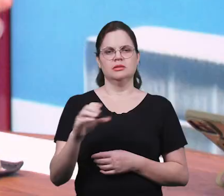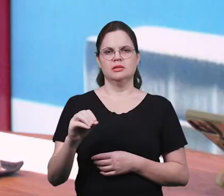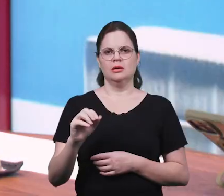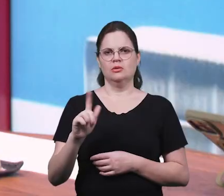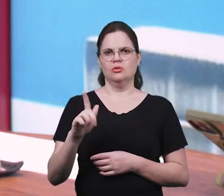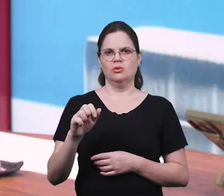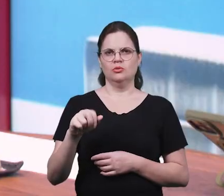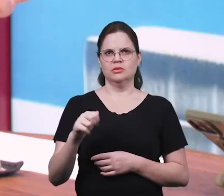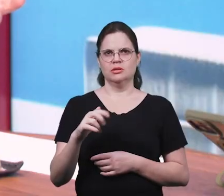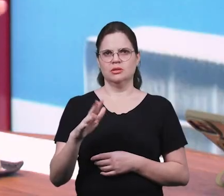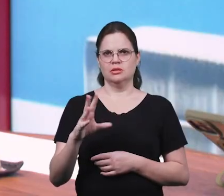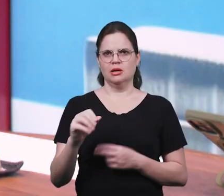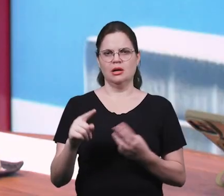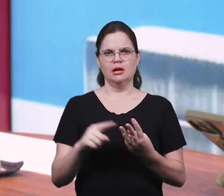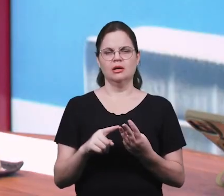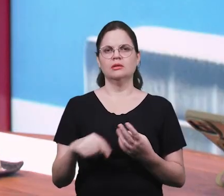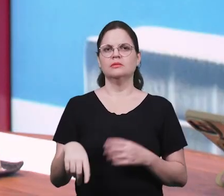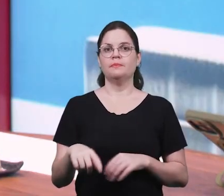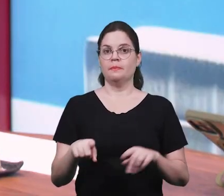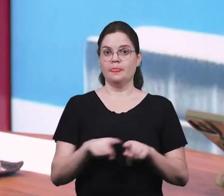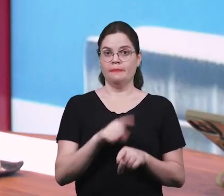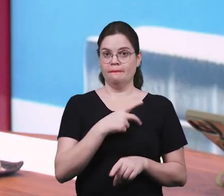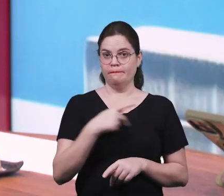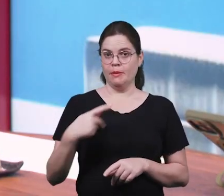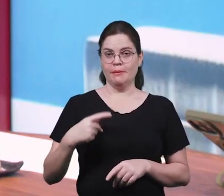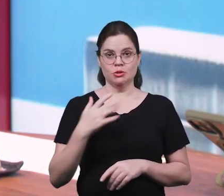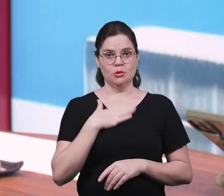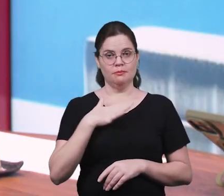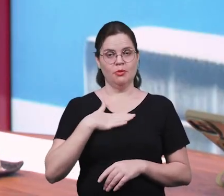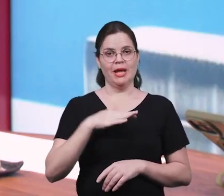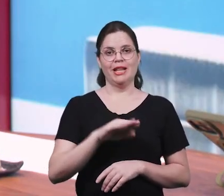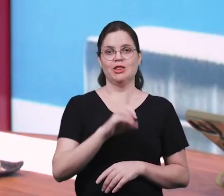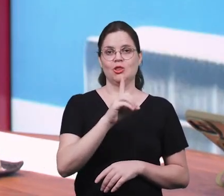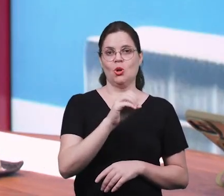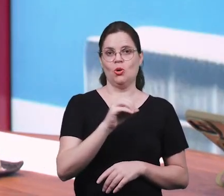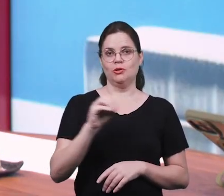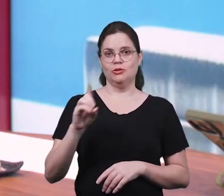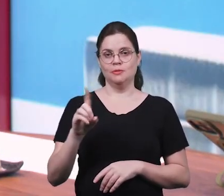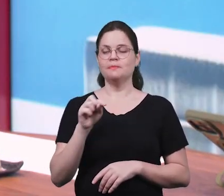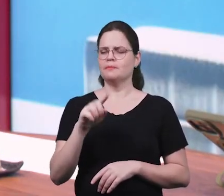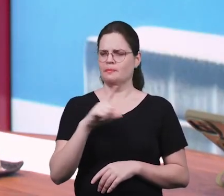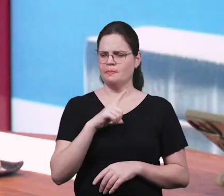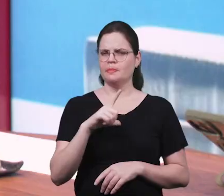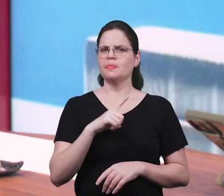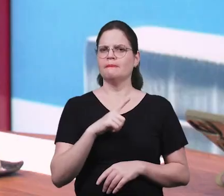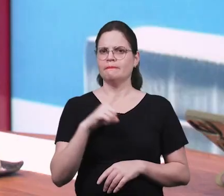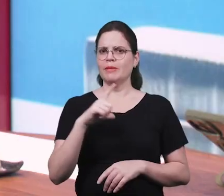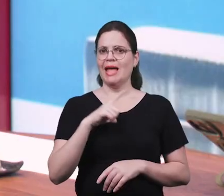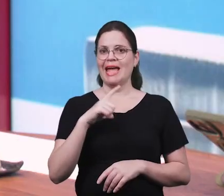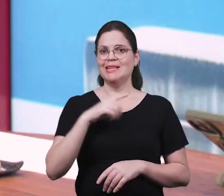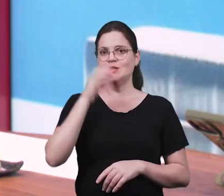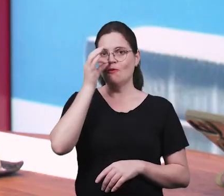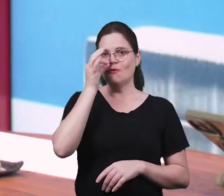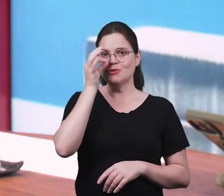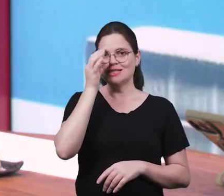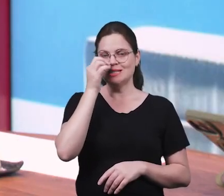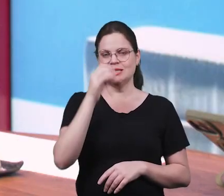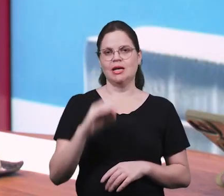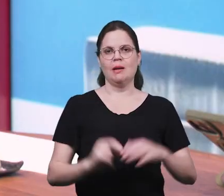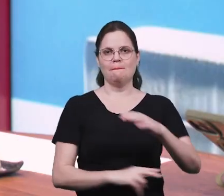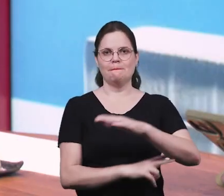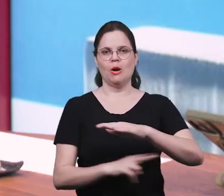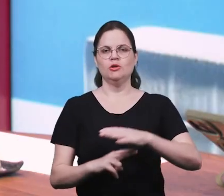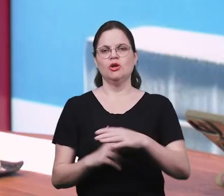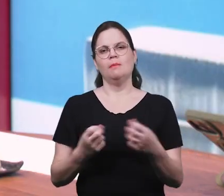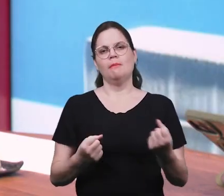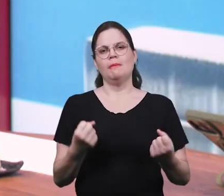eram 3 igrejas. Pastor Dodge era o pastor. Então, ele dava conta, ele tinha um fusquinha que ele atravessava a ponte, ia lá para São